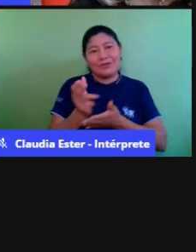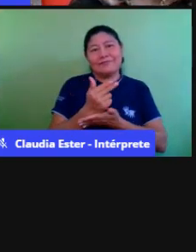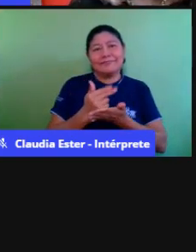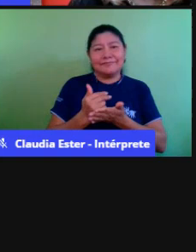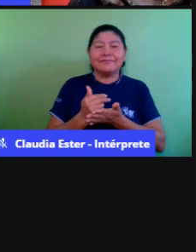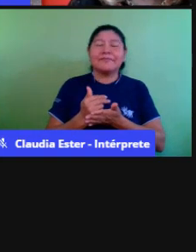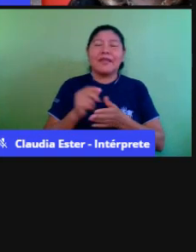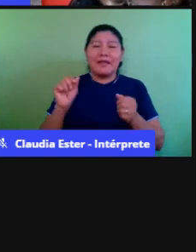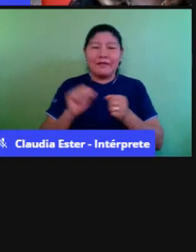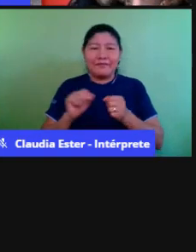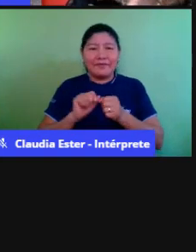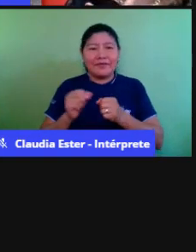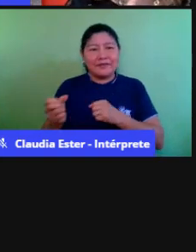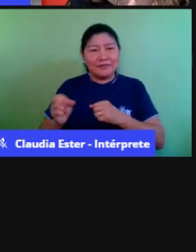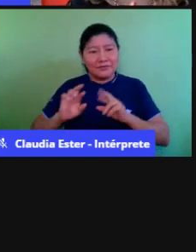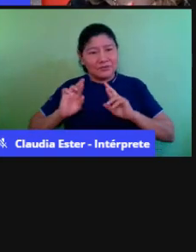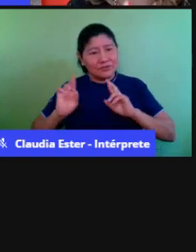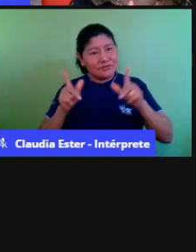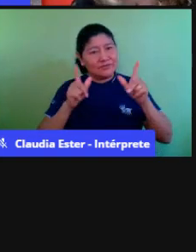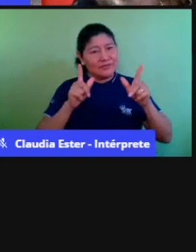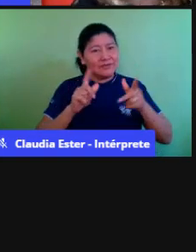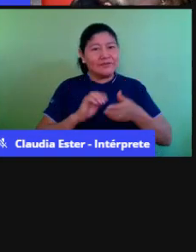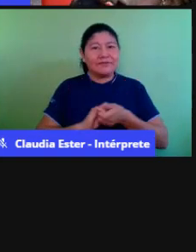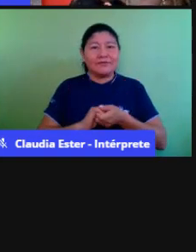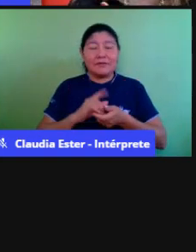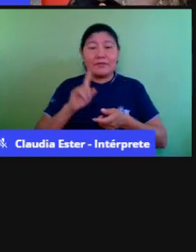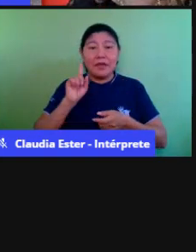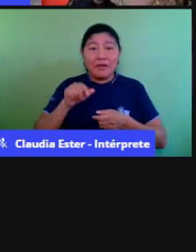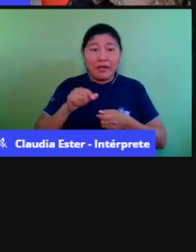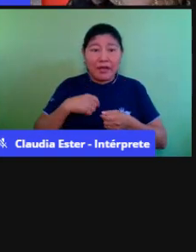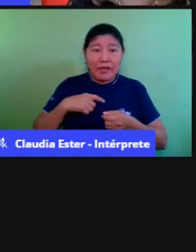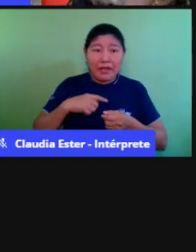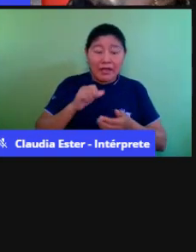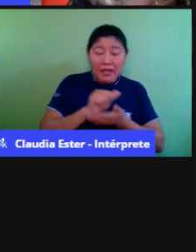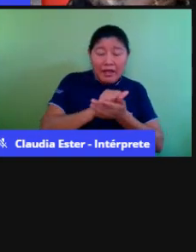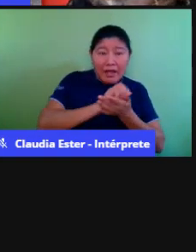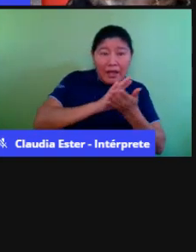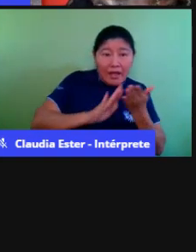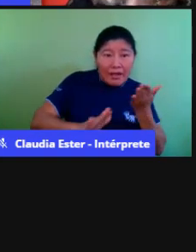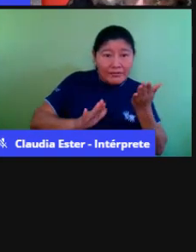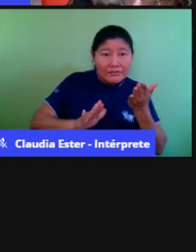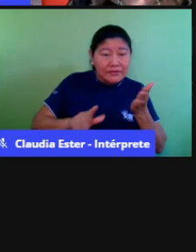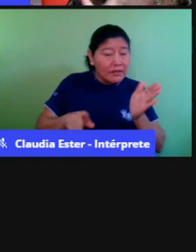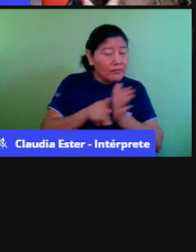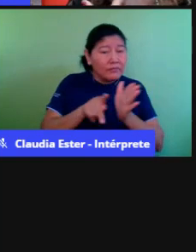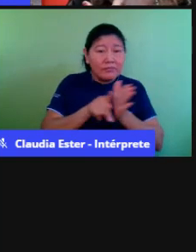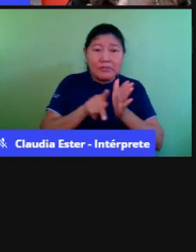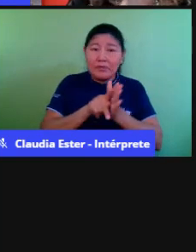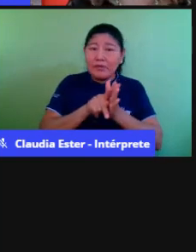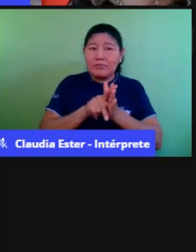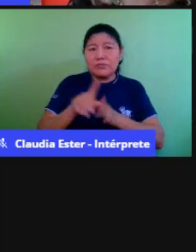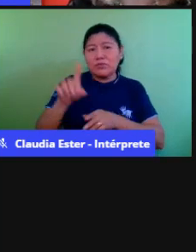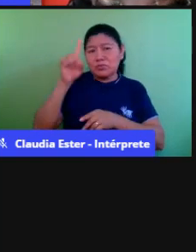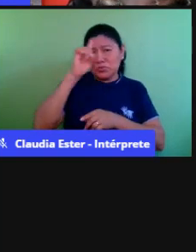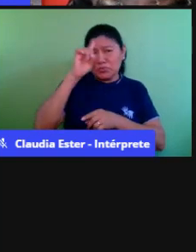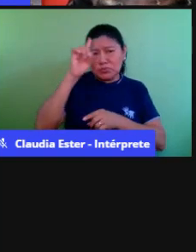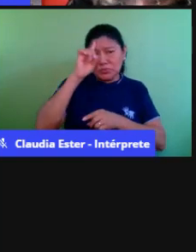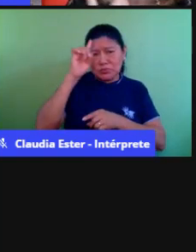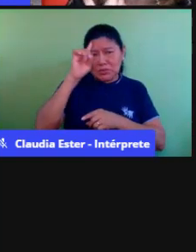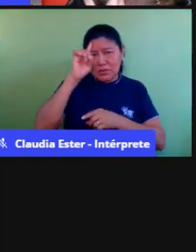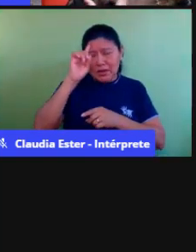natureza. Essa atividade da natureza não precisa de construção, porque está no DNA da